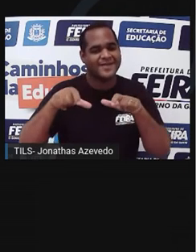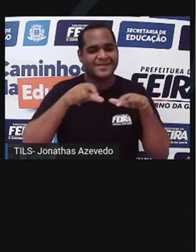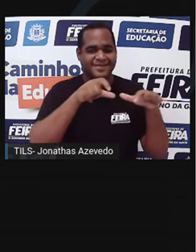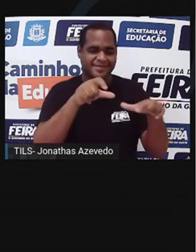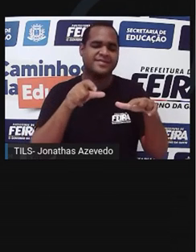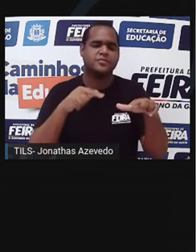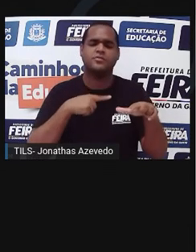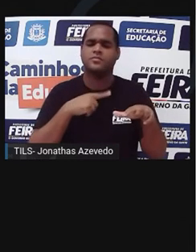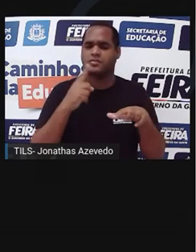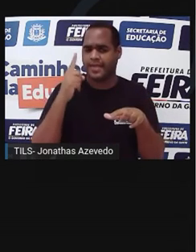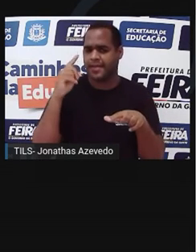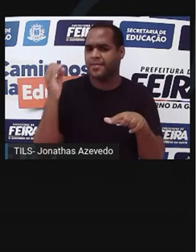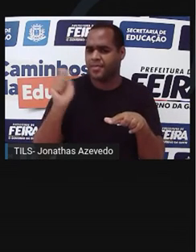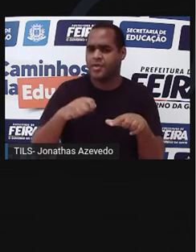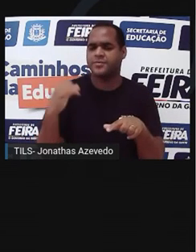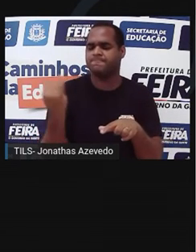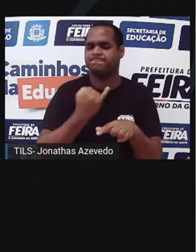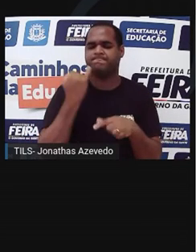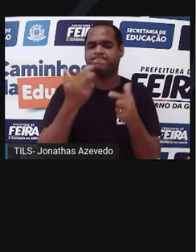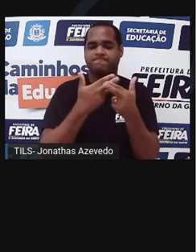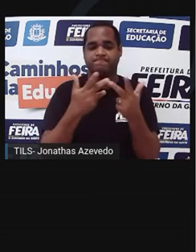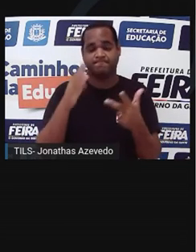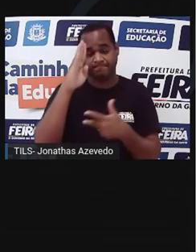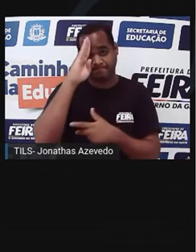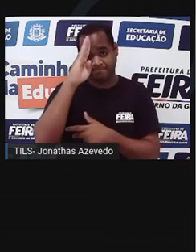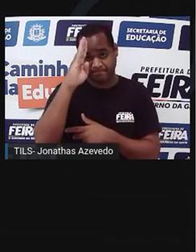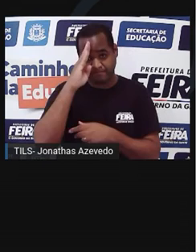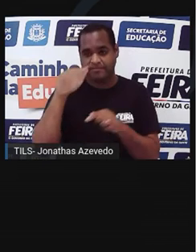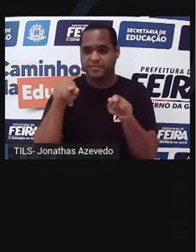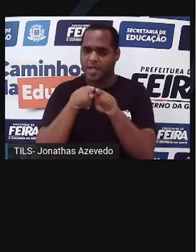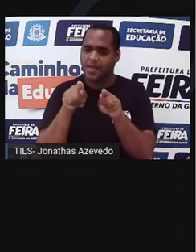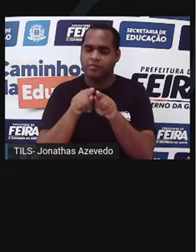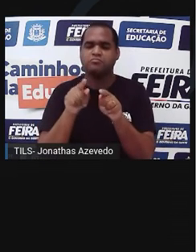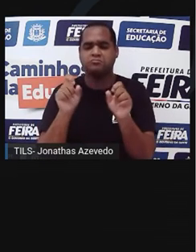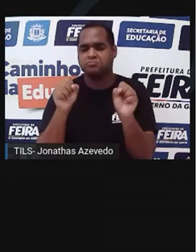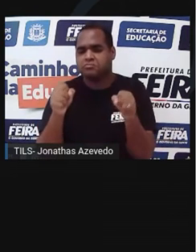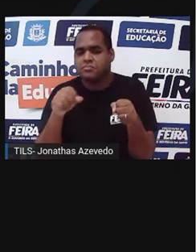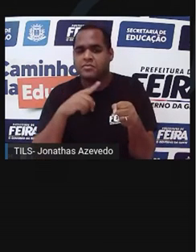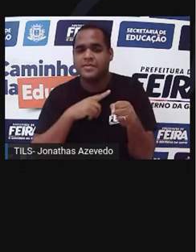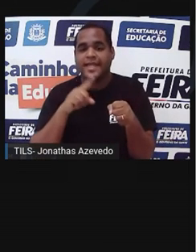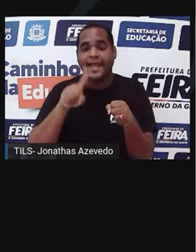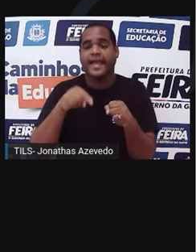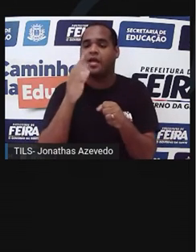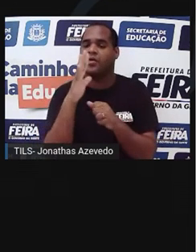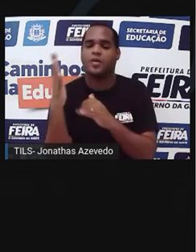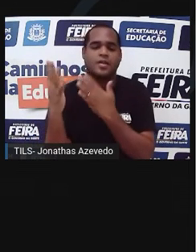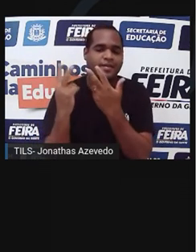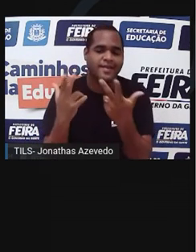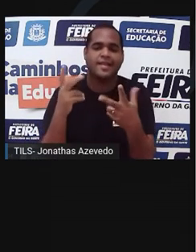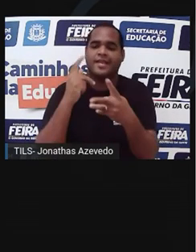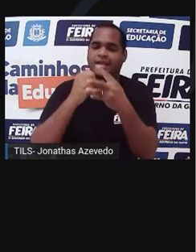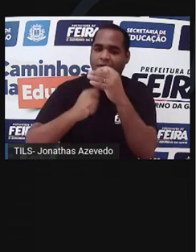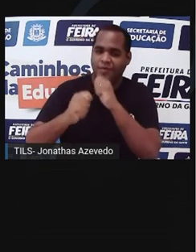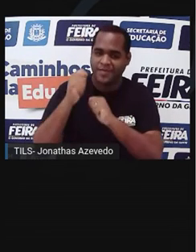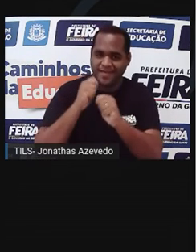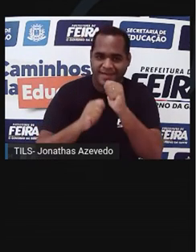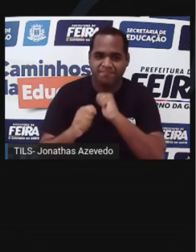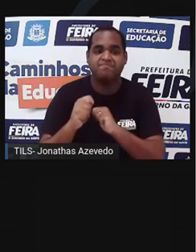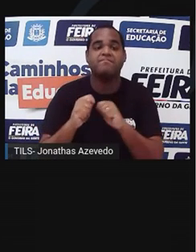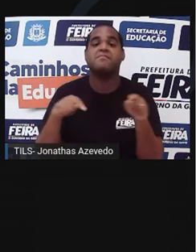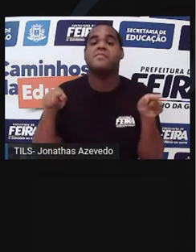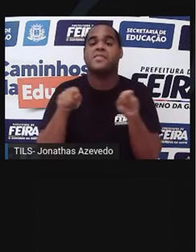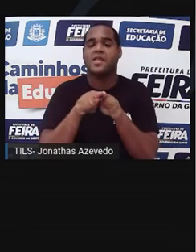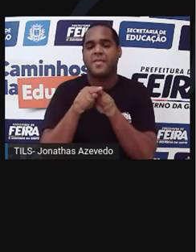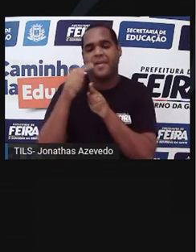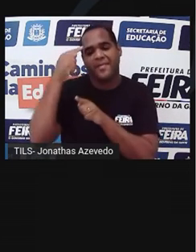serviços ecossistêmicos são as contribuições diretas e indiretas da natureza à economia e ao